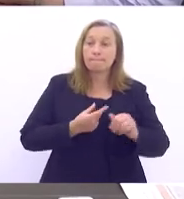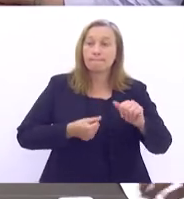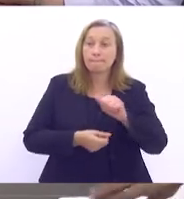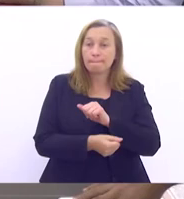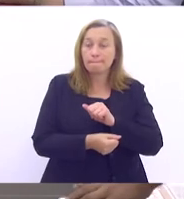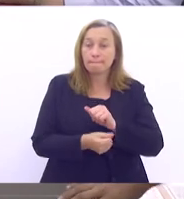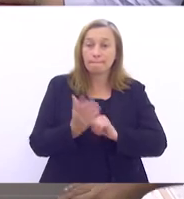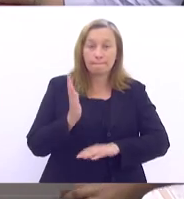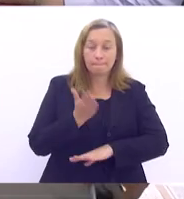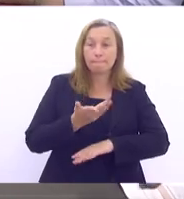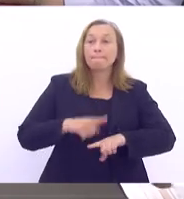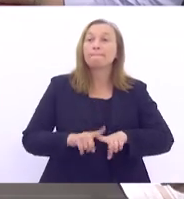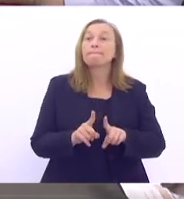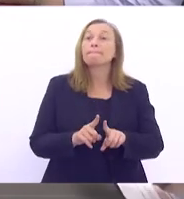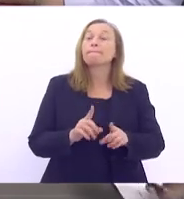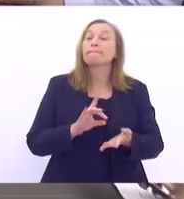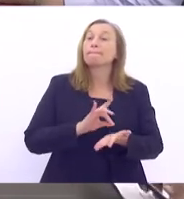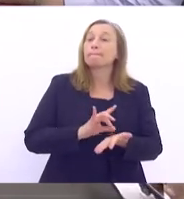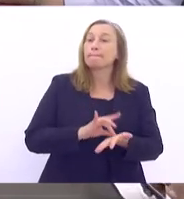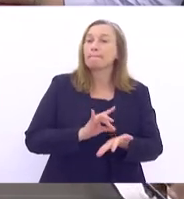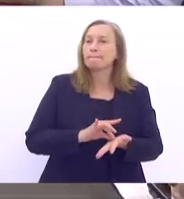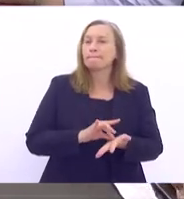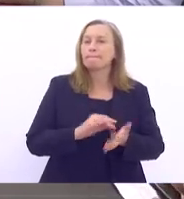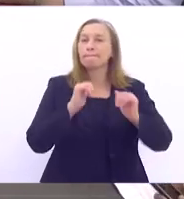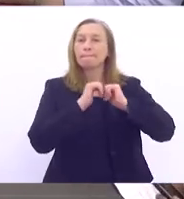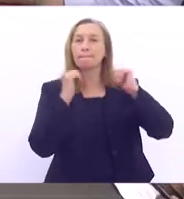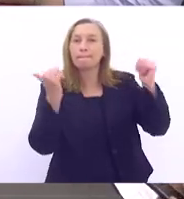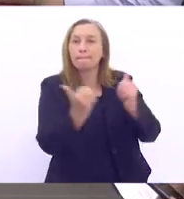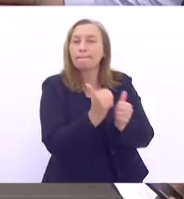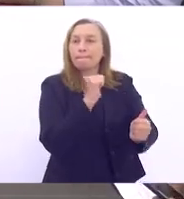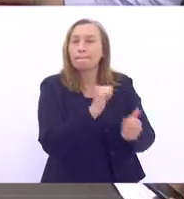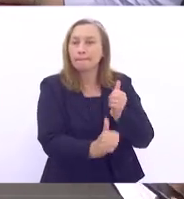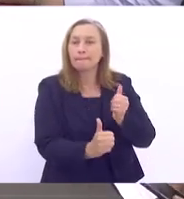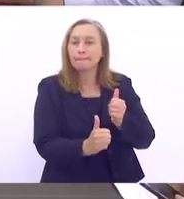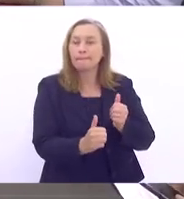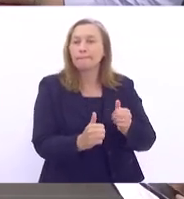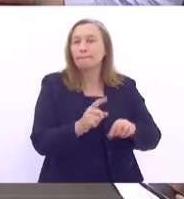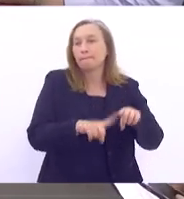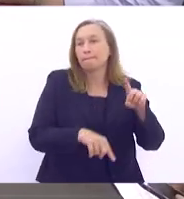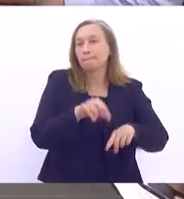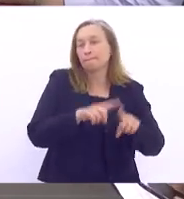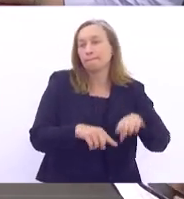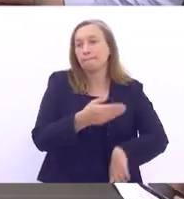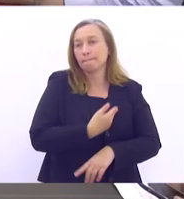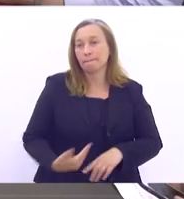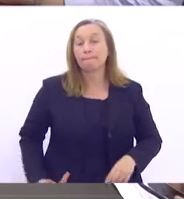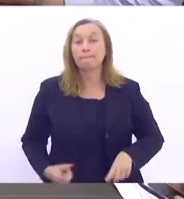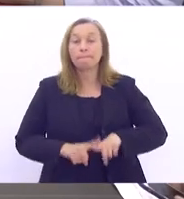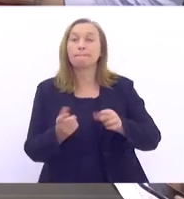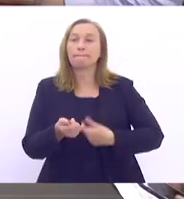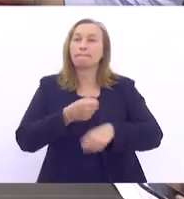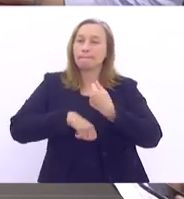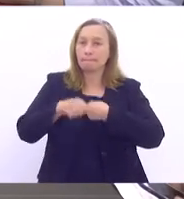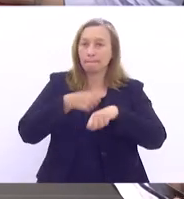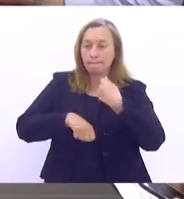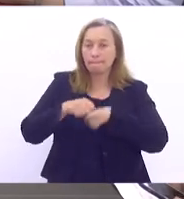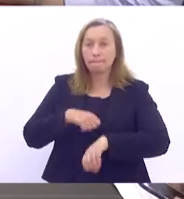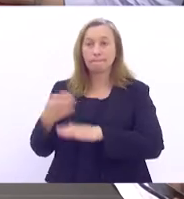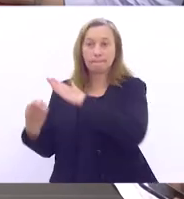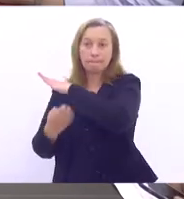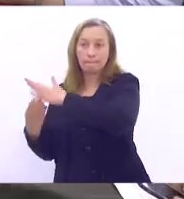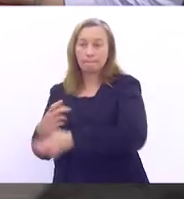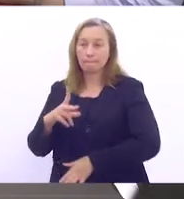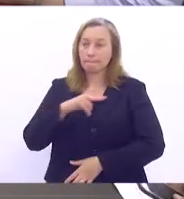diretamente. Na realidade, até os estádios e equipamentos que são públicos, mas que são administrados por concessionárias,